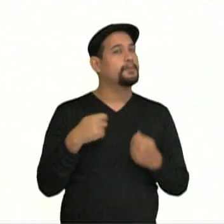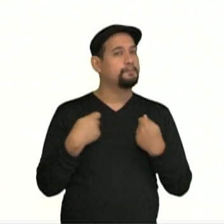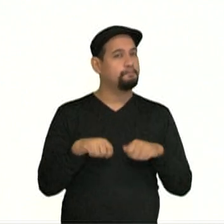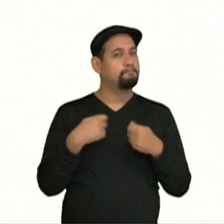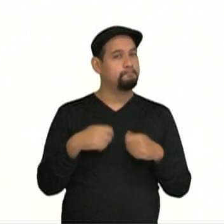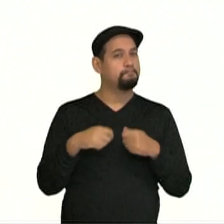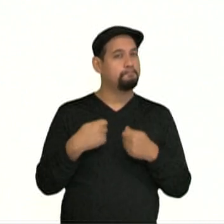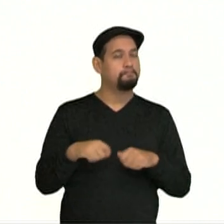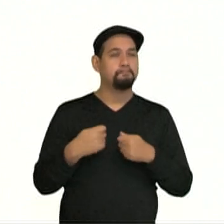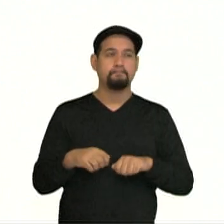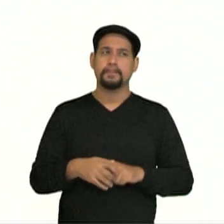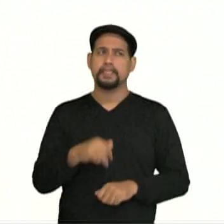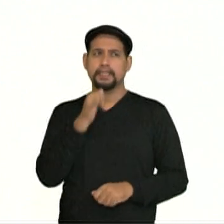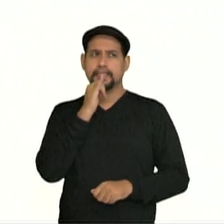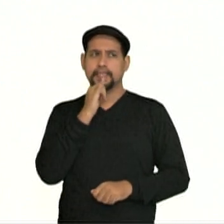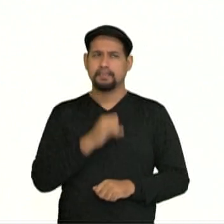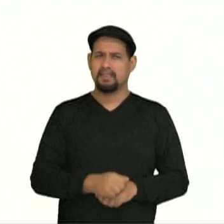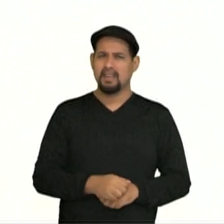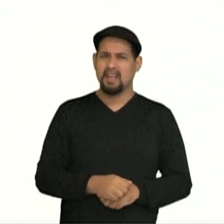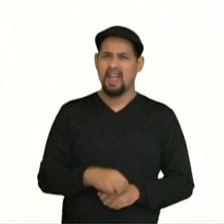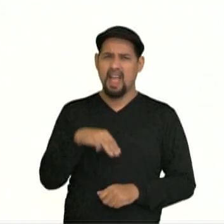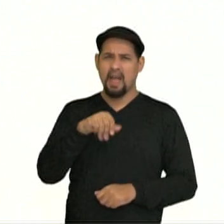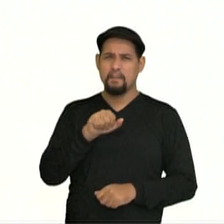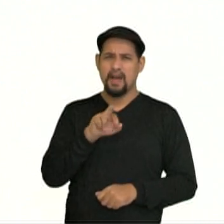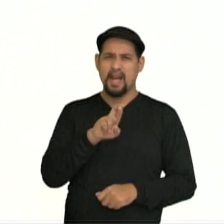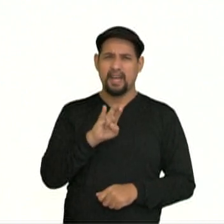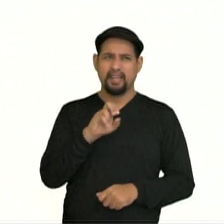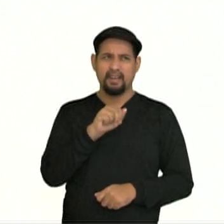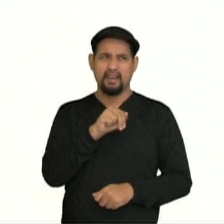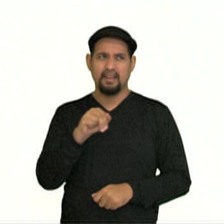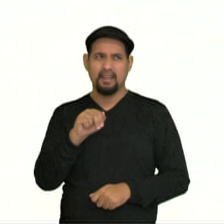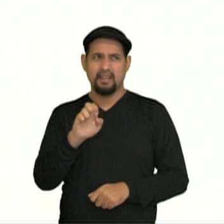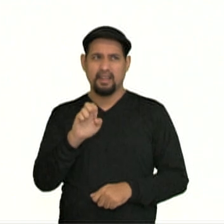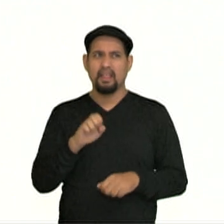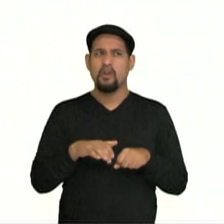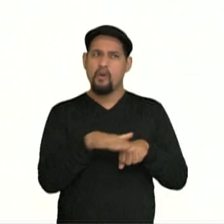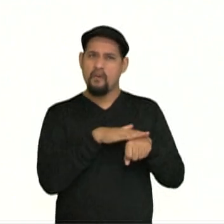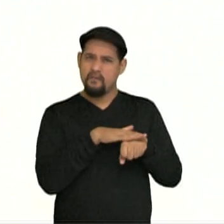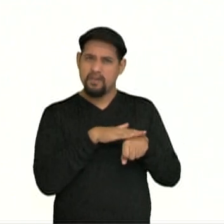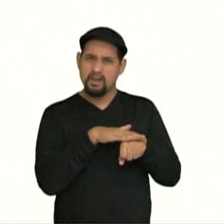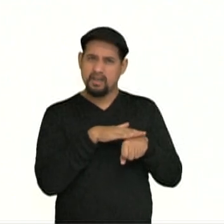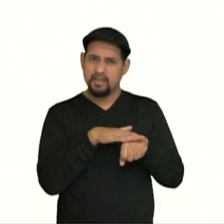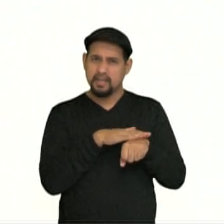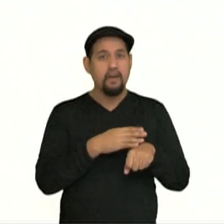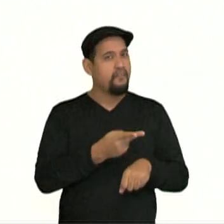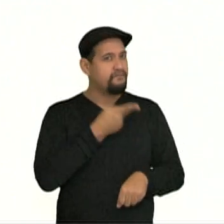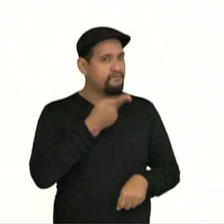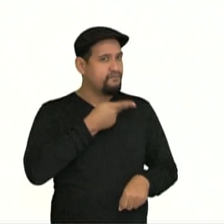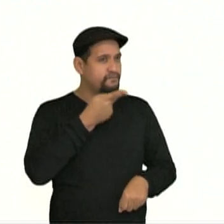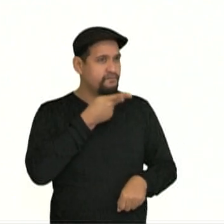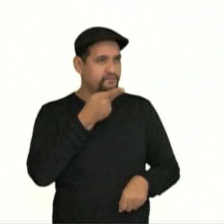Bob? Mariana está falando com o Bob? Então, a pergunta,